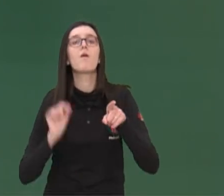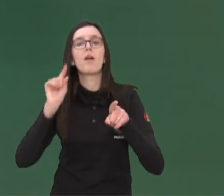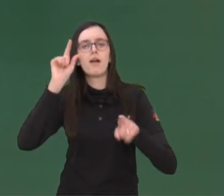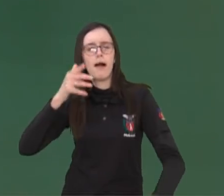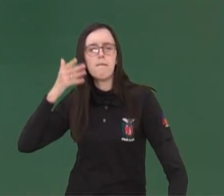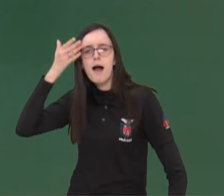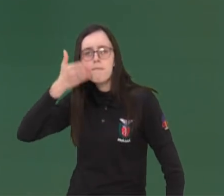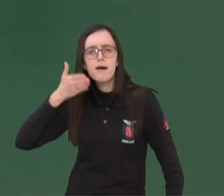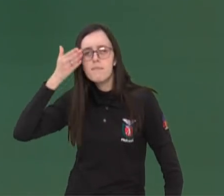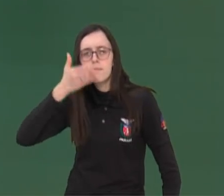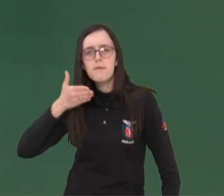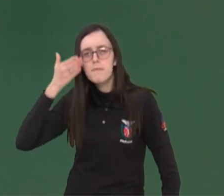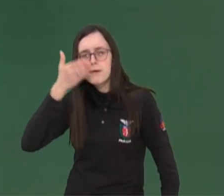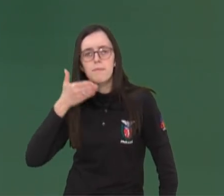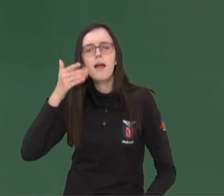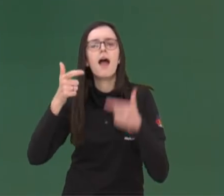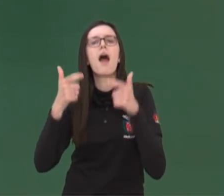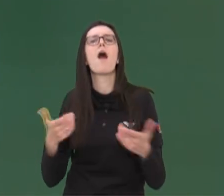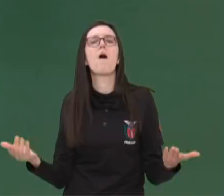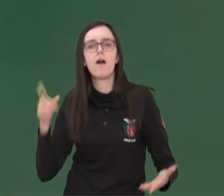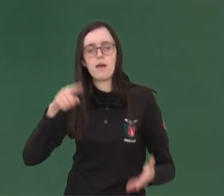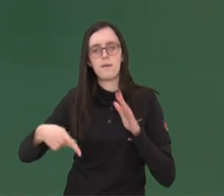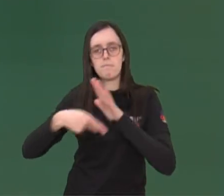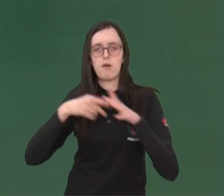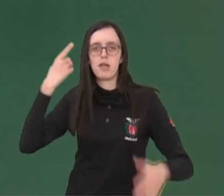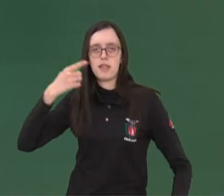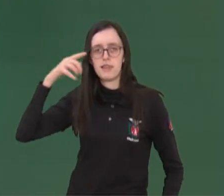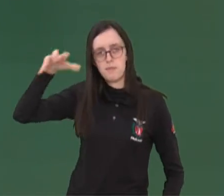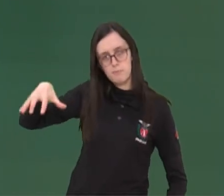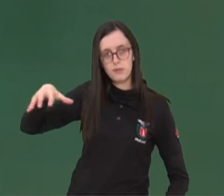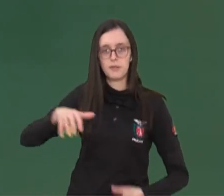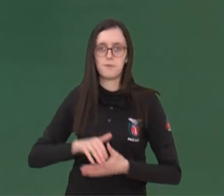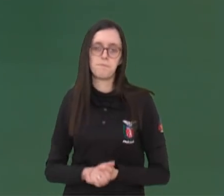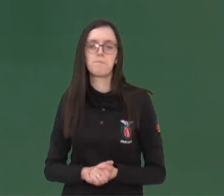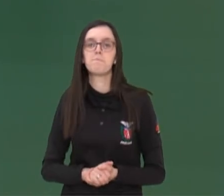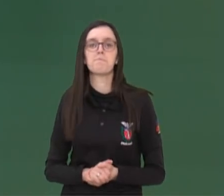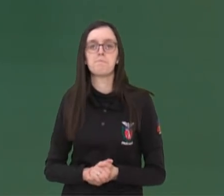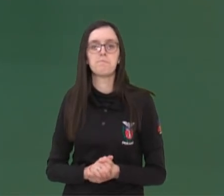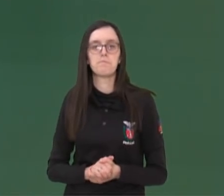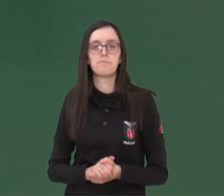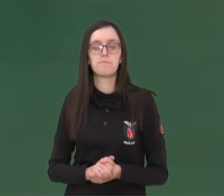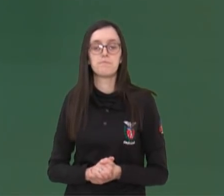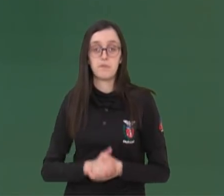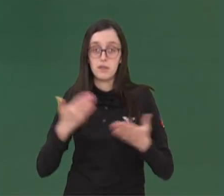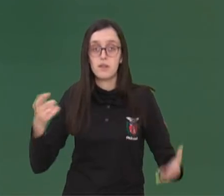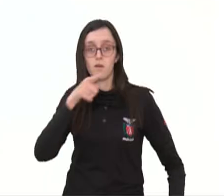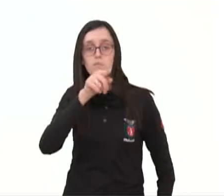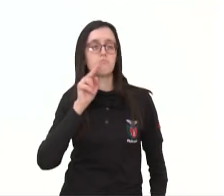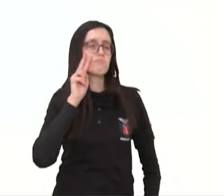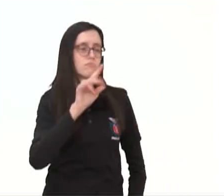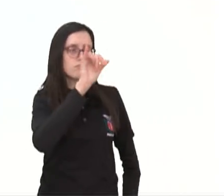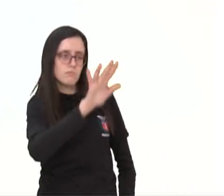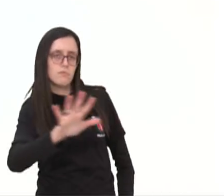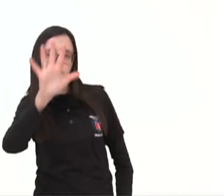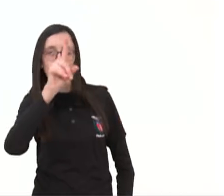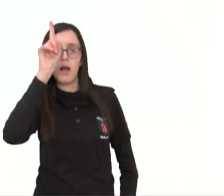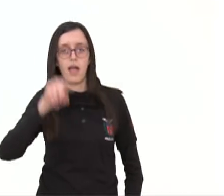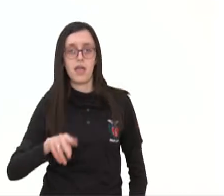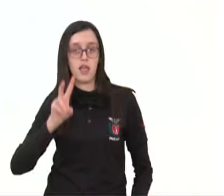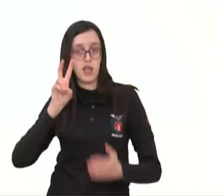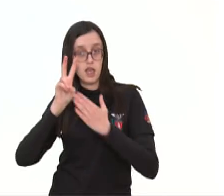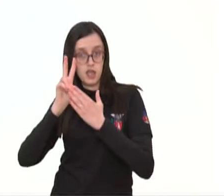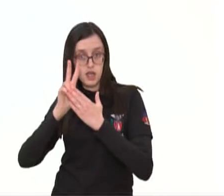seu discurso lá na Câmara dos Deputados. Então, você tem a figura de um